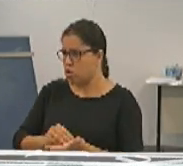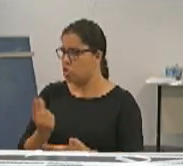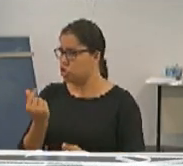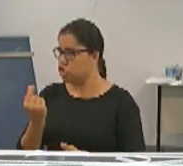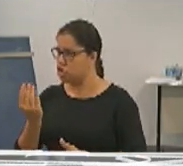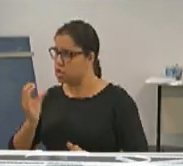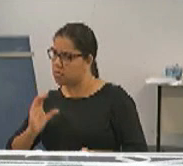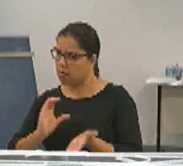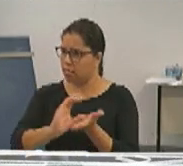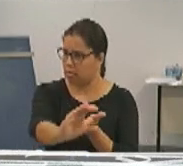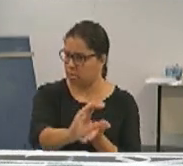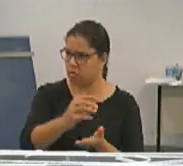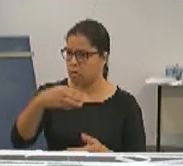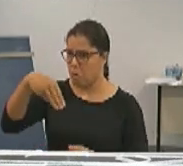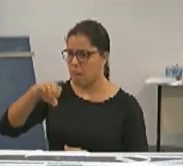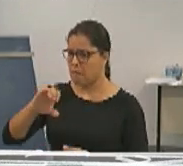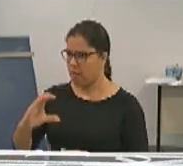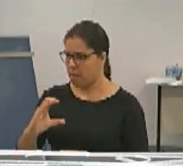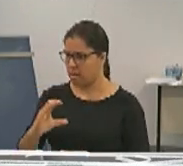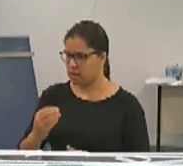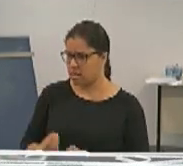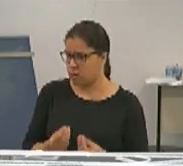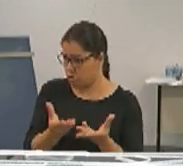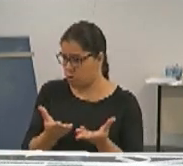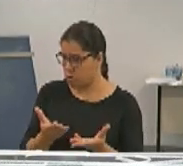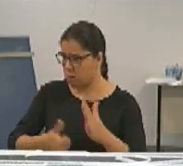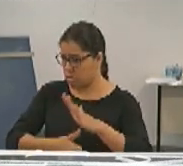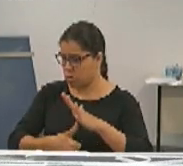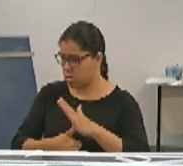de recurso lá da FAEM para a reitoria?